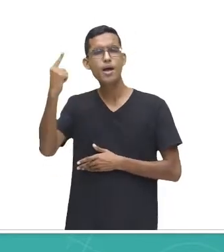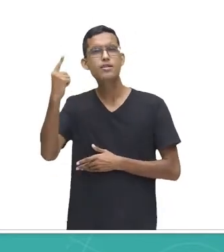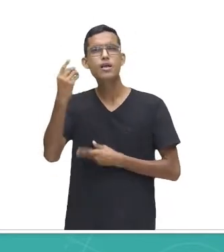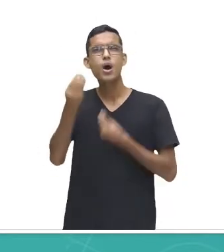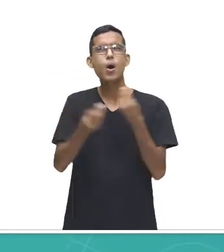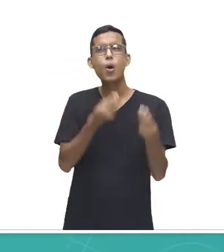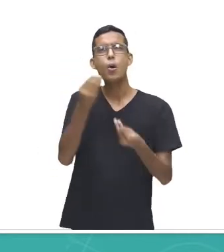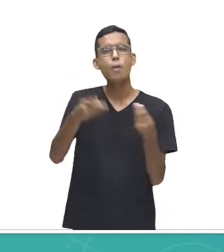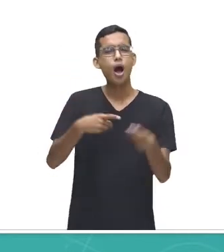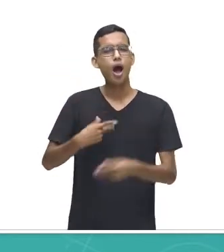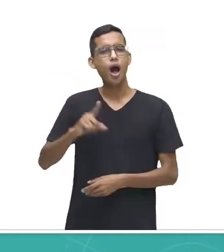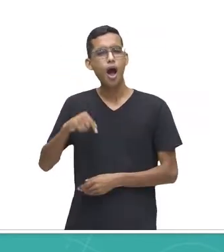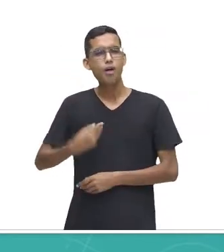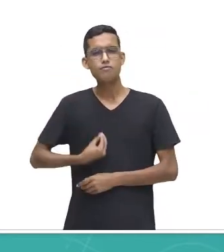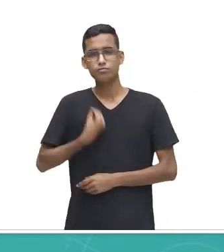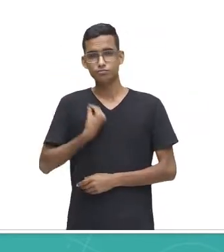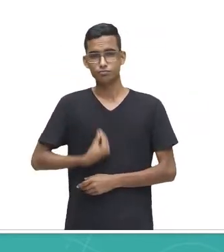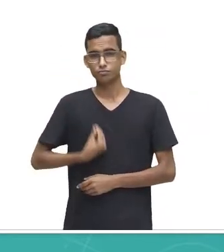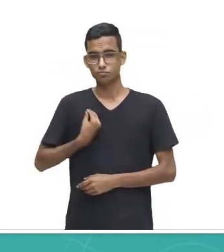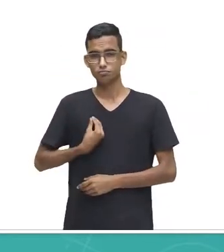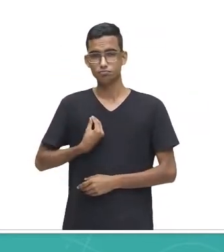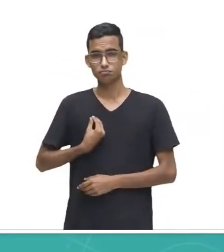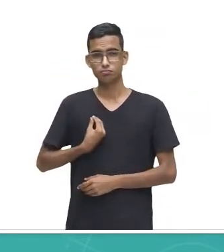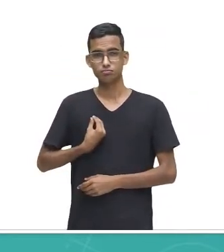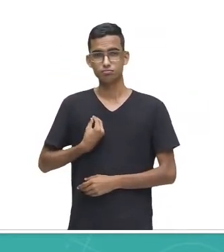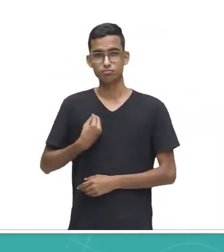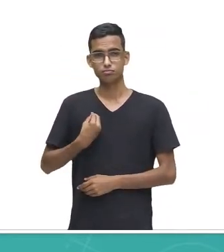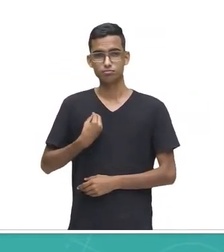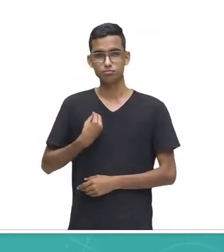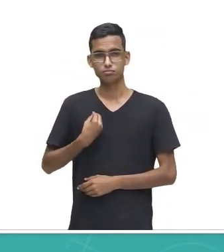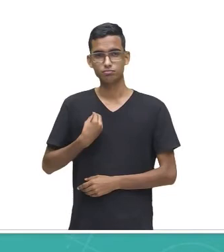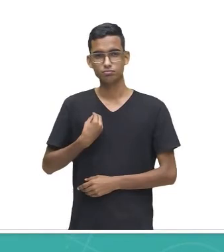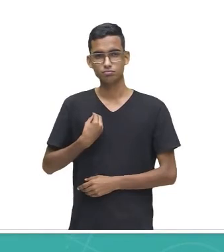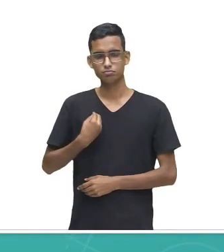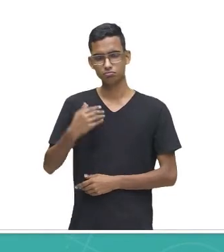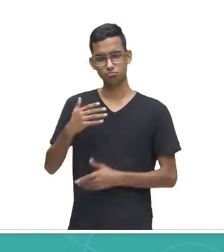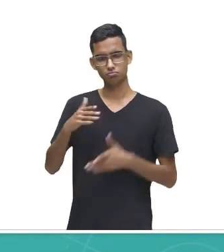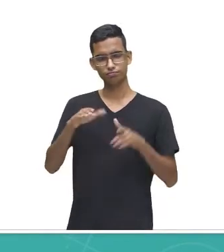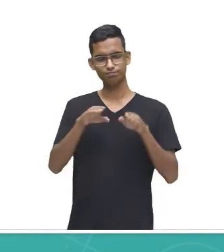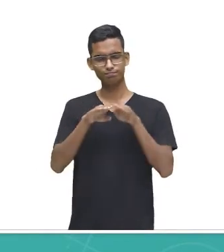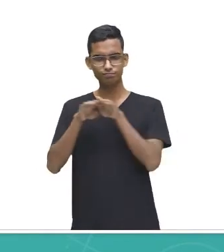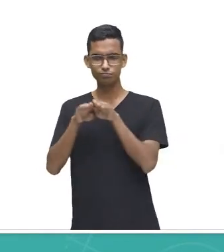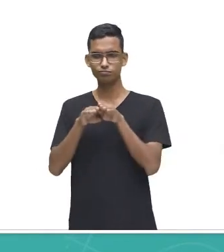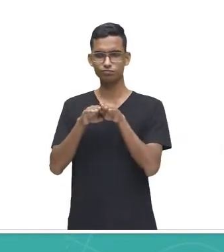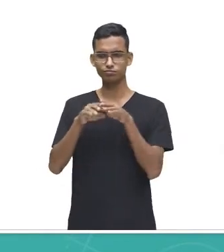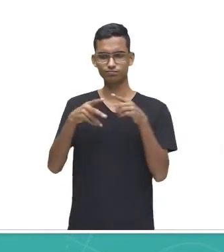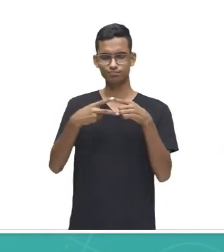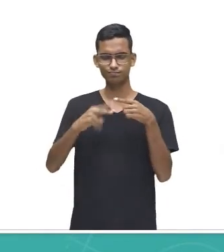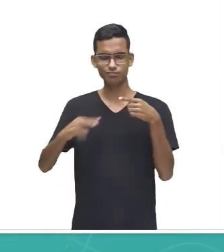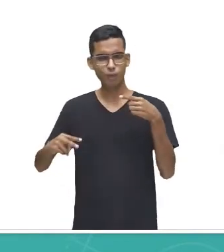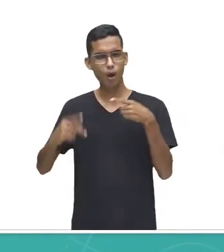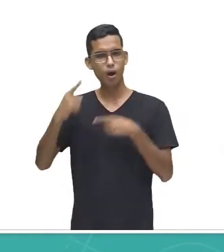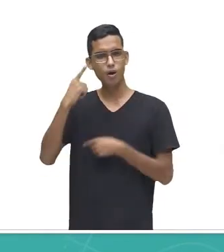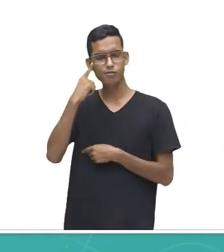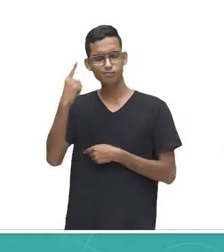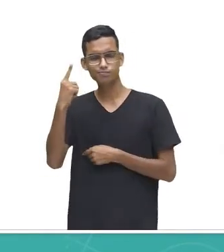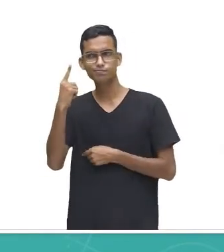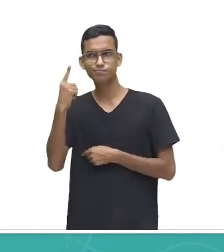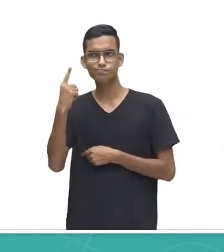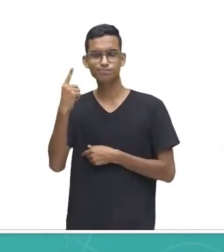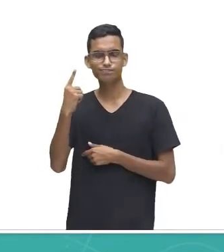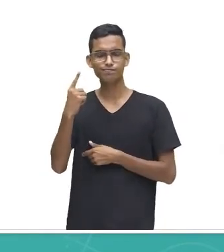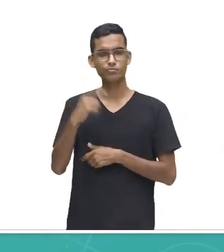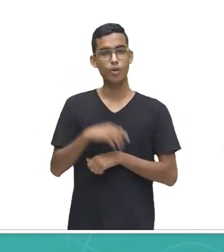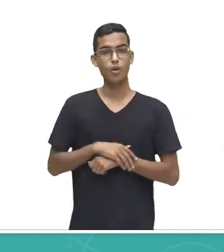vida, seus paradigmas. E aqui, ao longo desta aula, eu quero te convidar